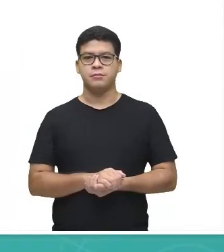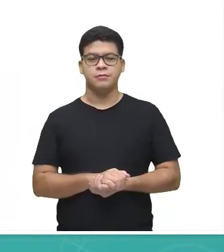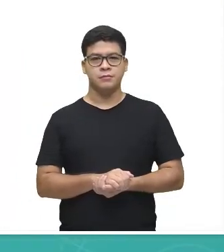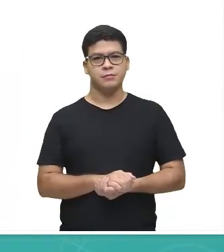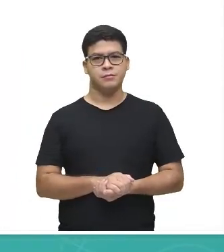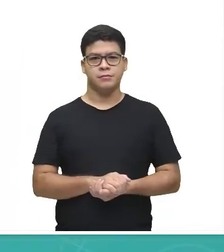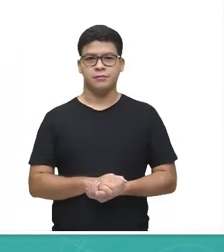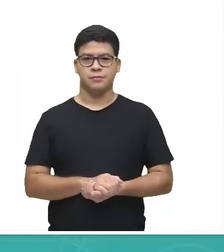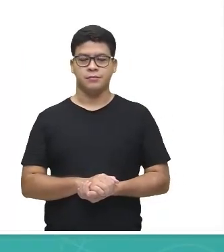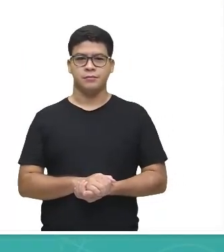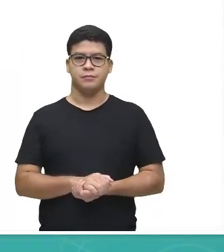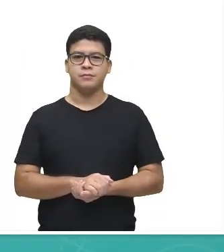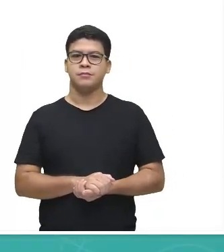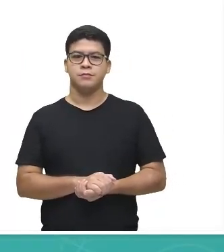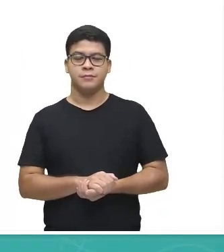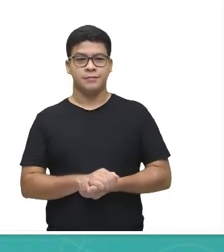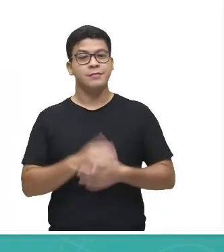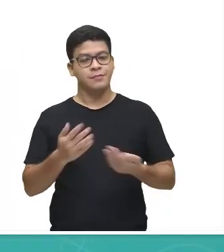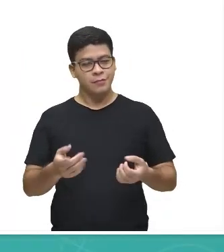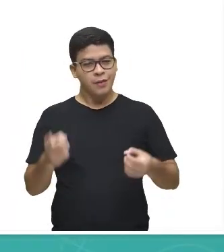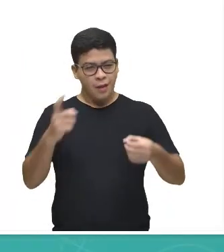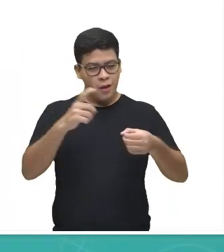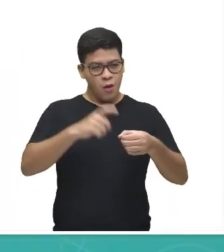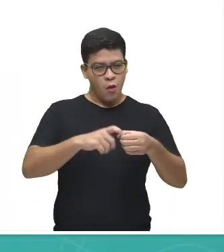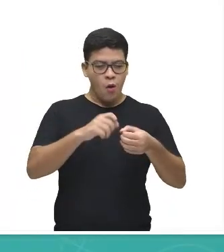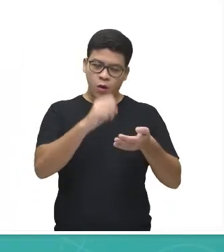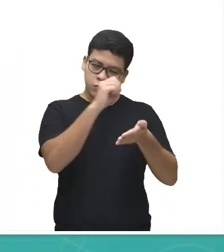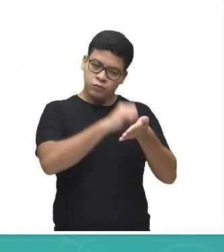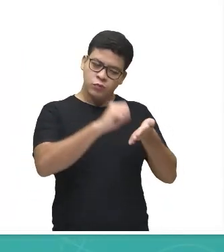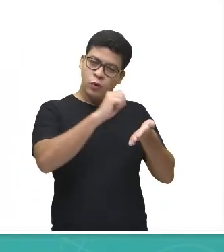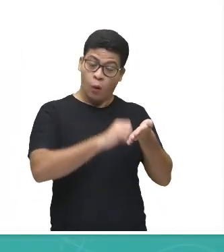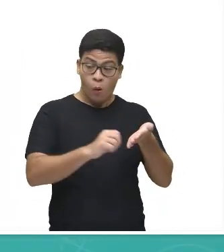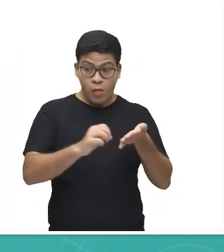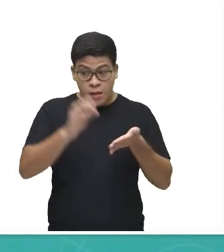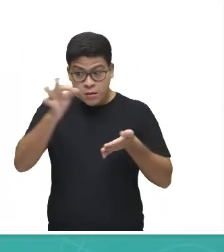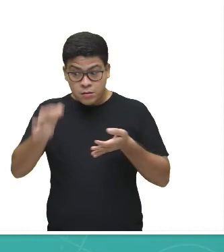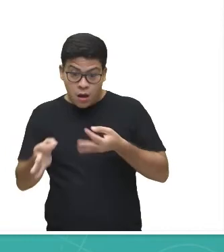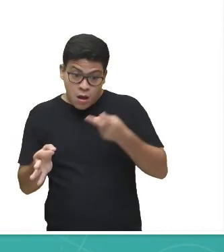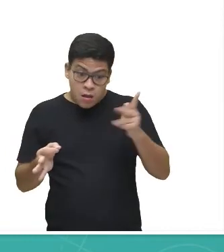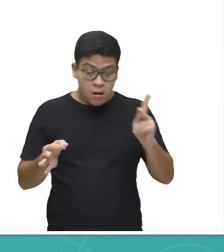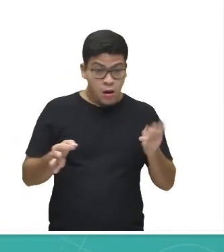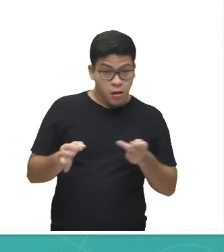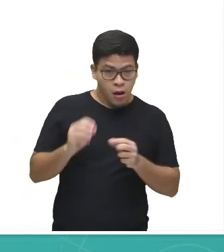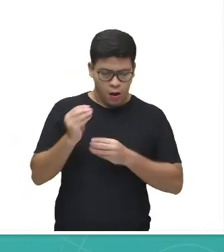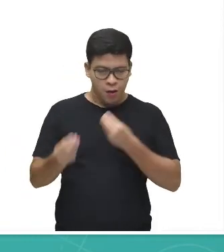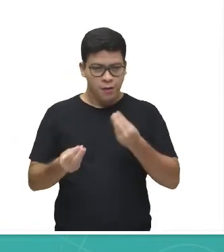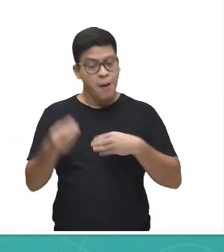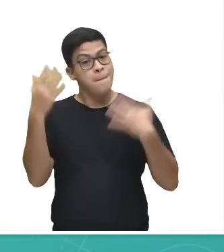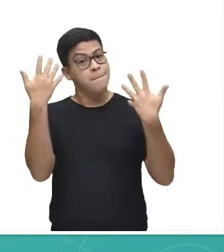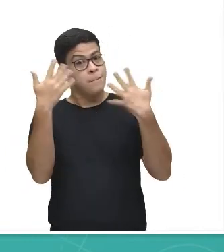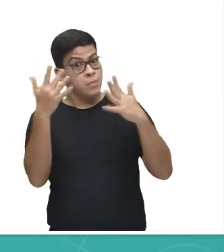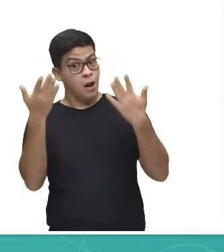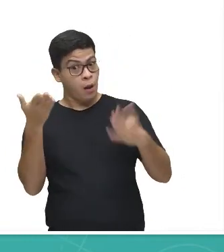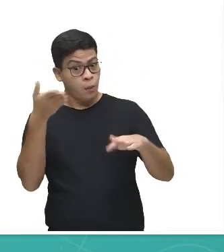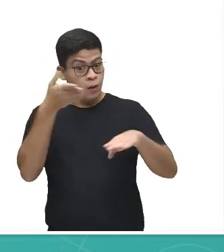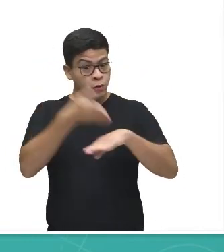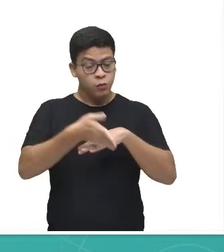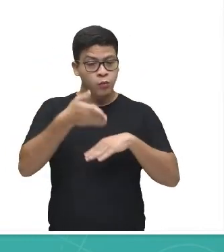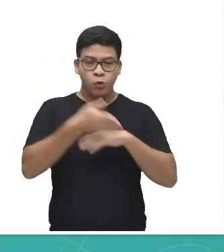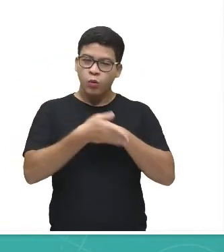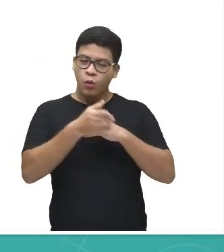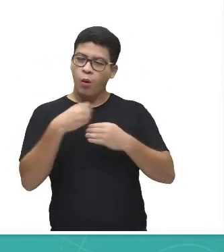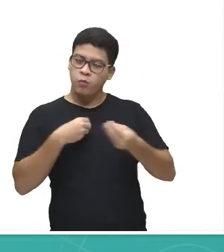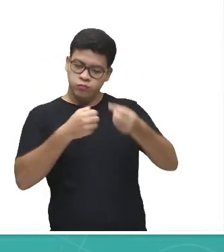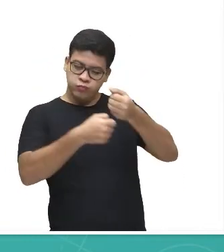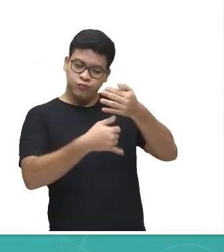Muito bem, então voltamos para fazer a correção da nossa atividade, tá? Gostaria de parabenizar todos que participaram aqui pelo chat.